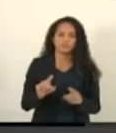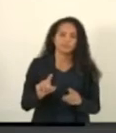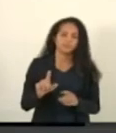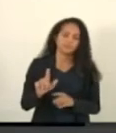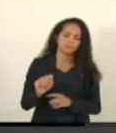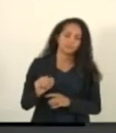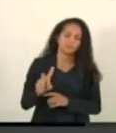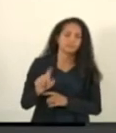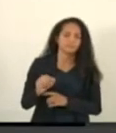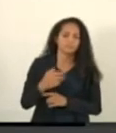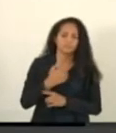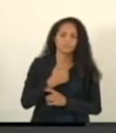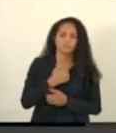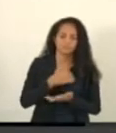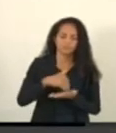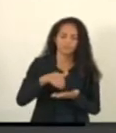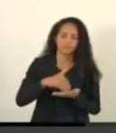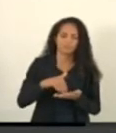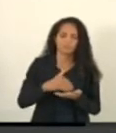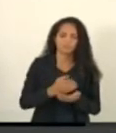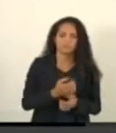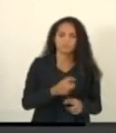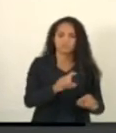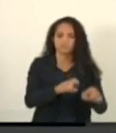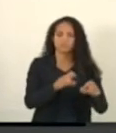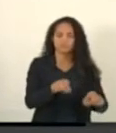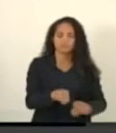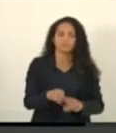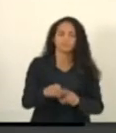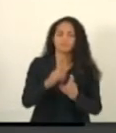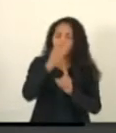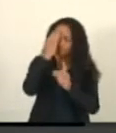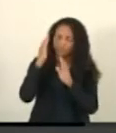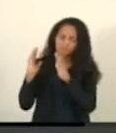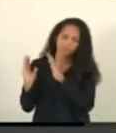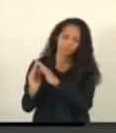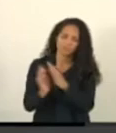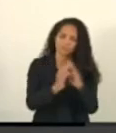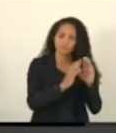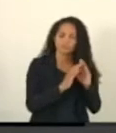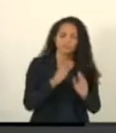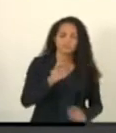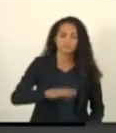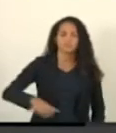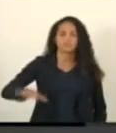é o secretário de Agricultura, e moradores da região